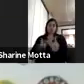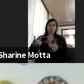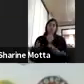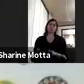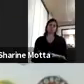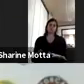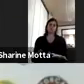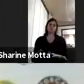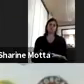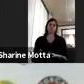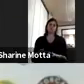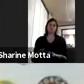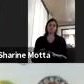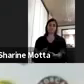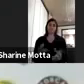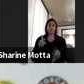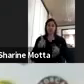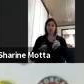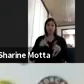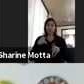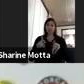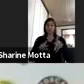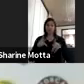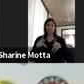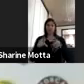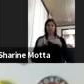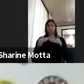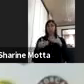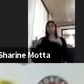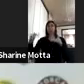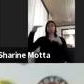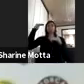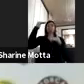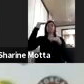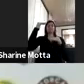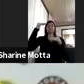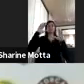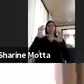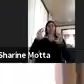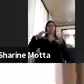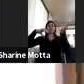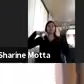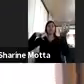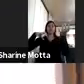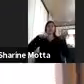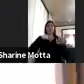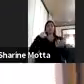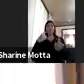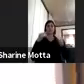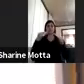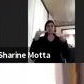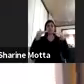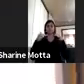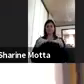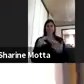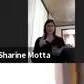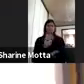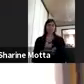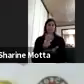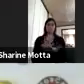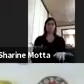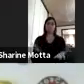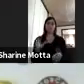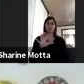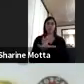porque a popularidade da presidência sobe em função dos 600, porque o povo pensa que ele foi benevolente. Então, é bom a